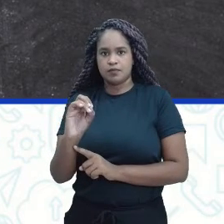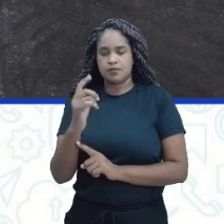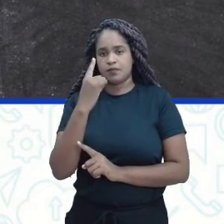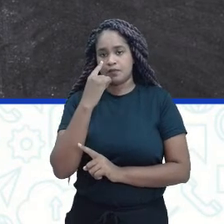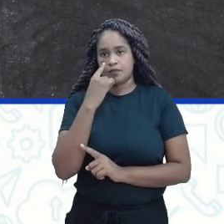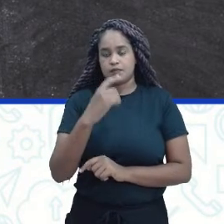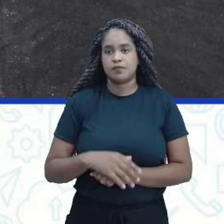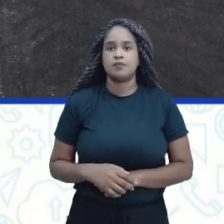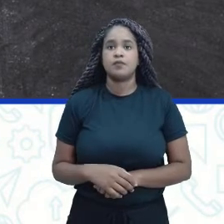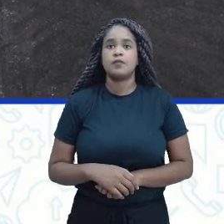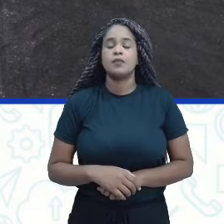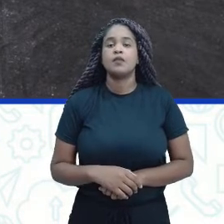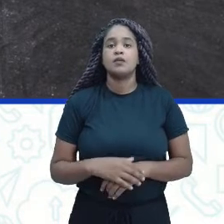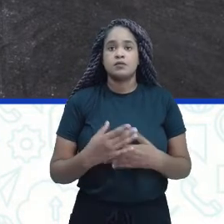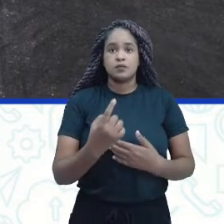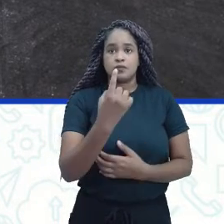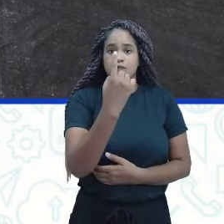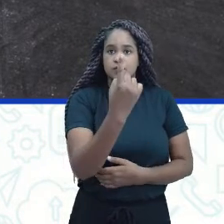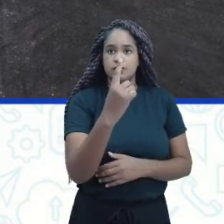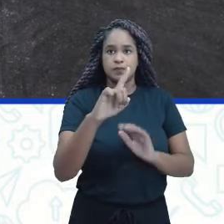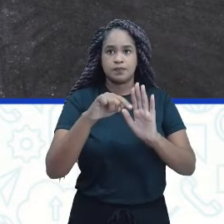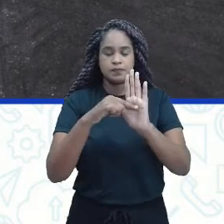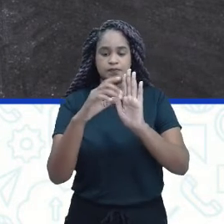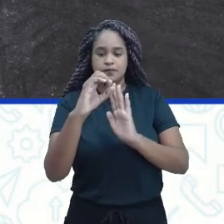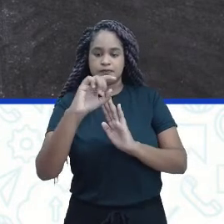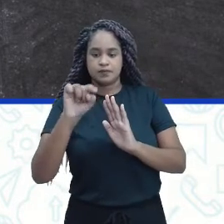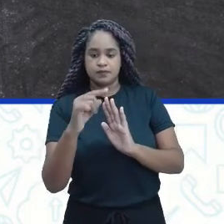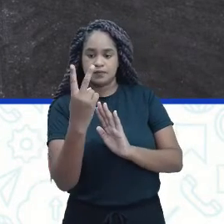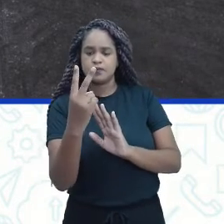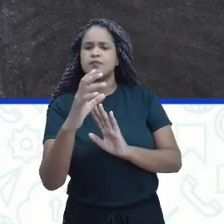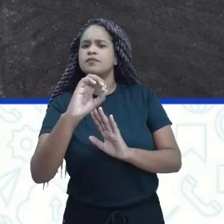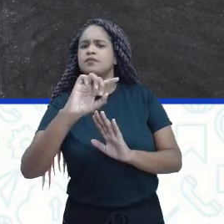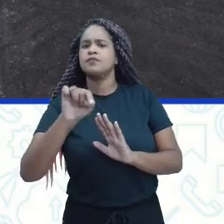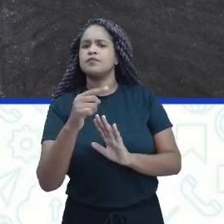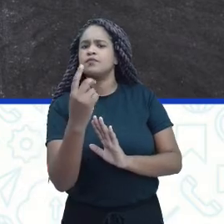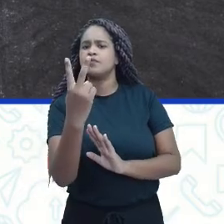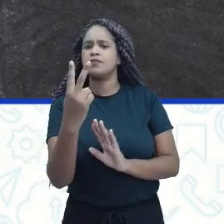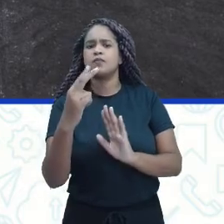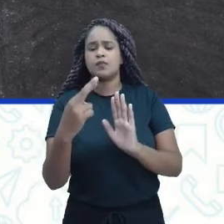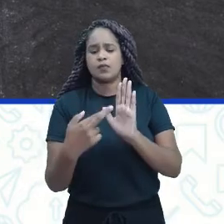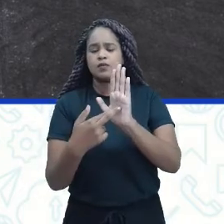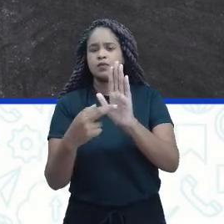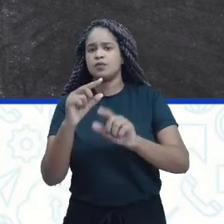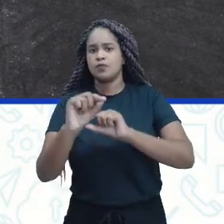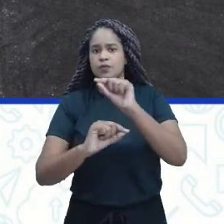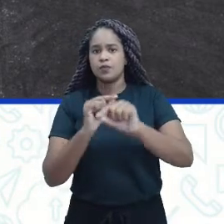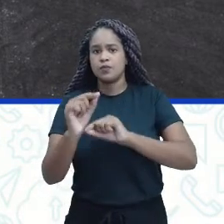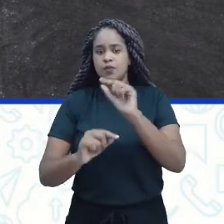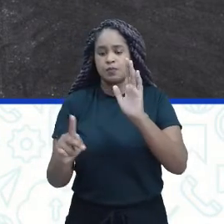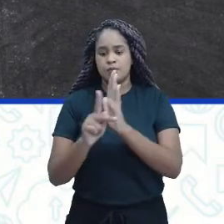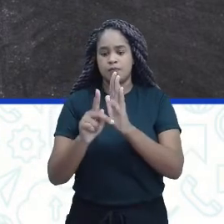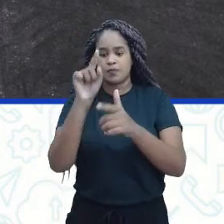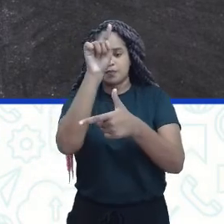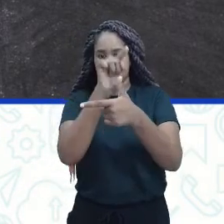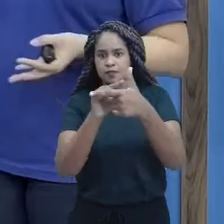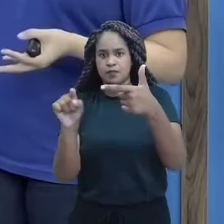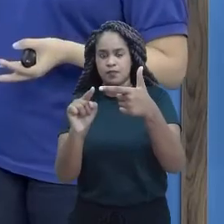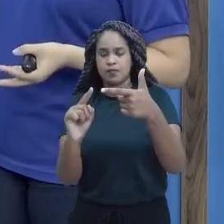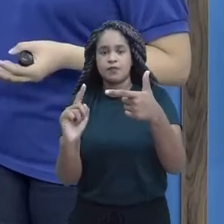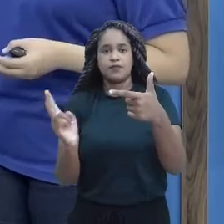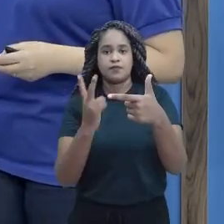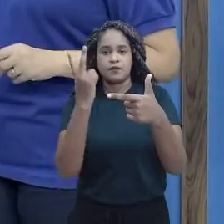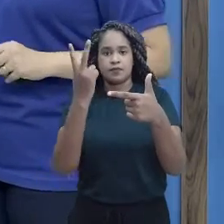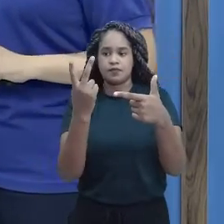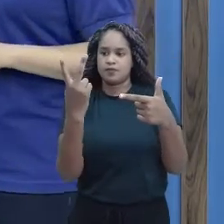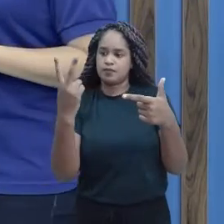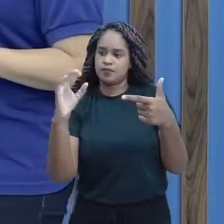seria 1 menos 0,2. 0,2 é a representação decimal da fração, né, do valor do